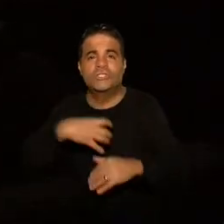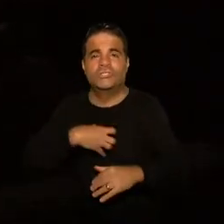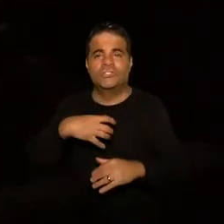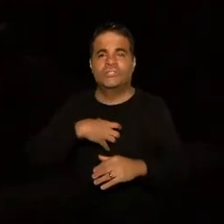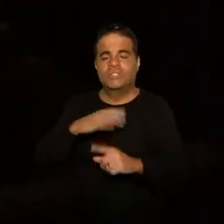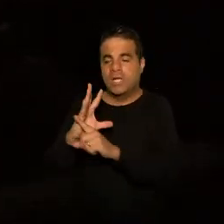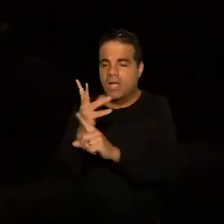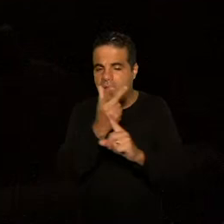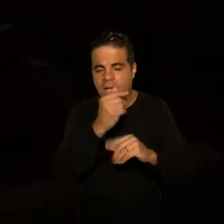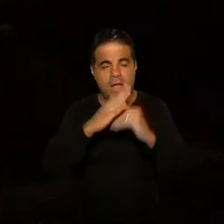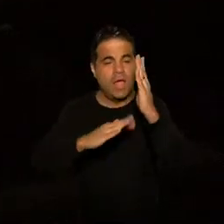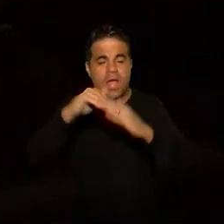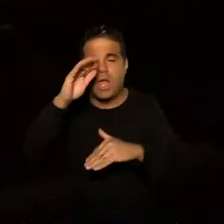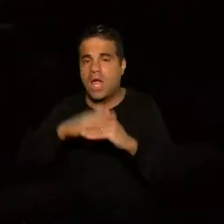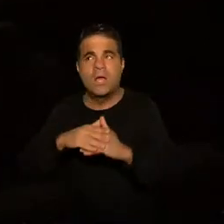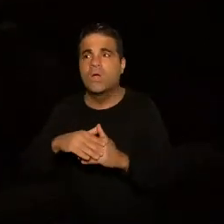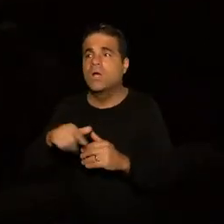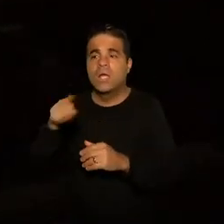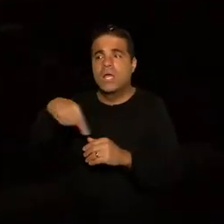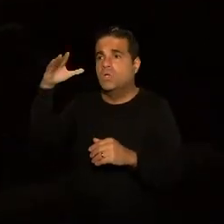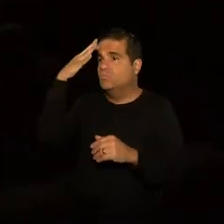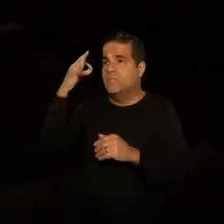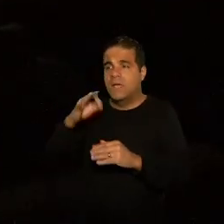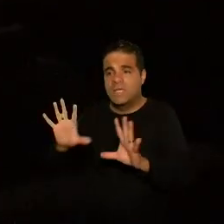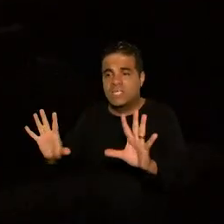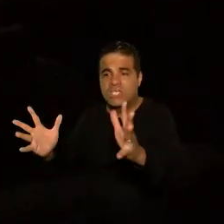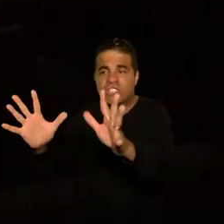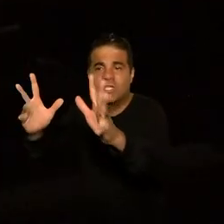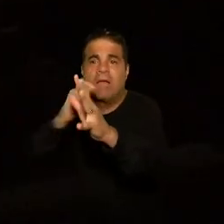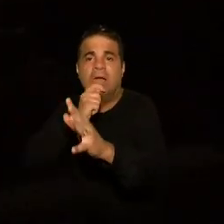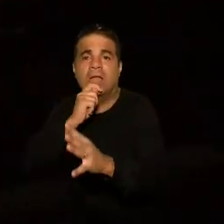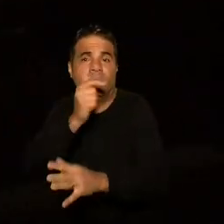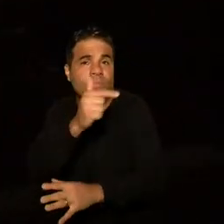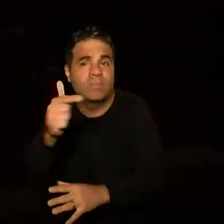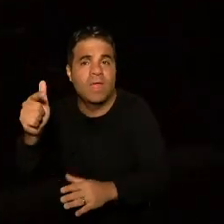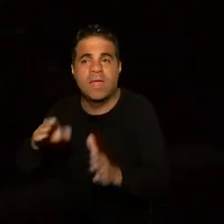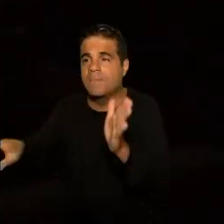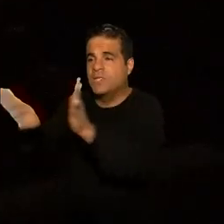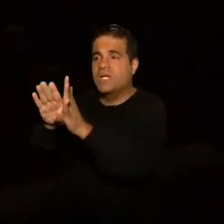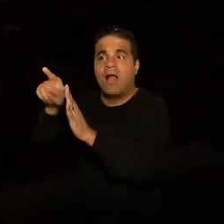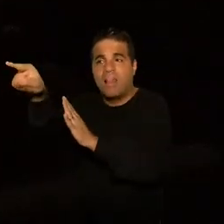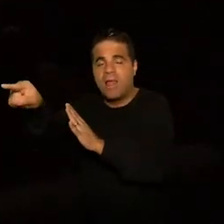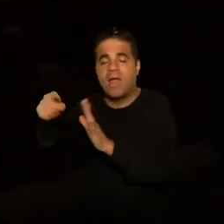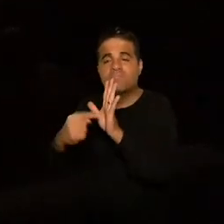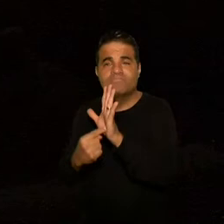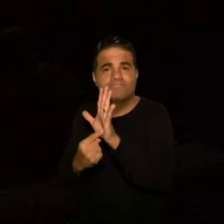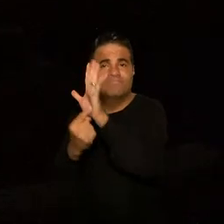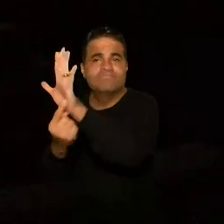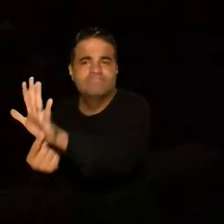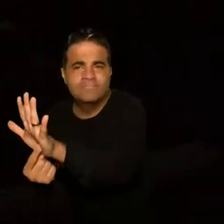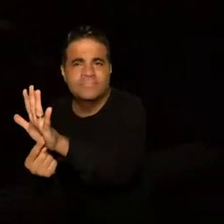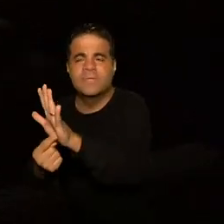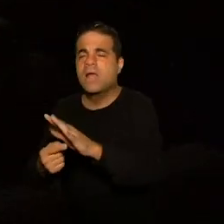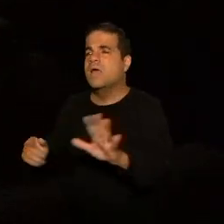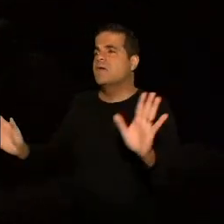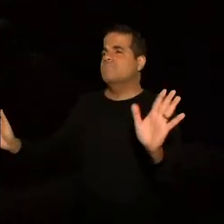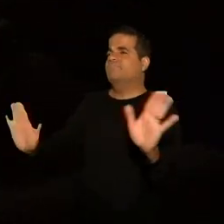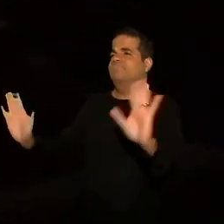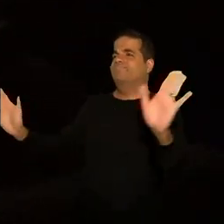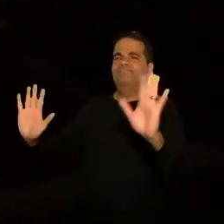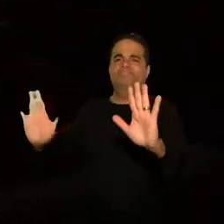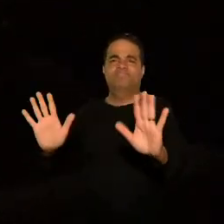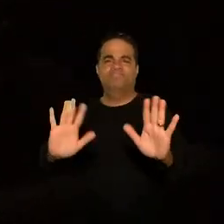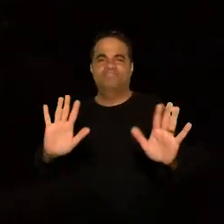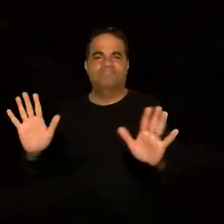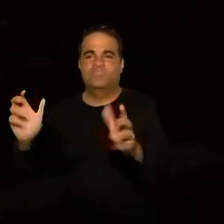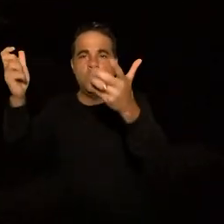próprios artistas justamente Eles não têm incentivo para chegar a uma exposição muitas vezes acabam desistindo